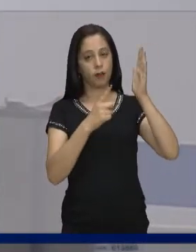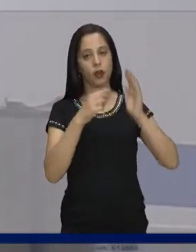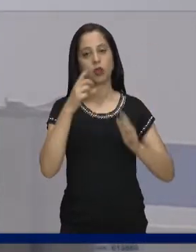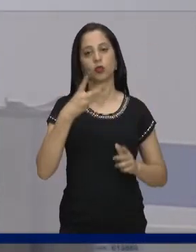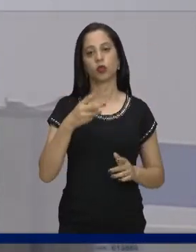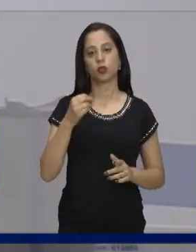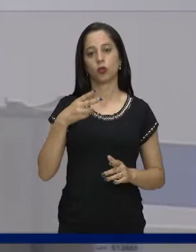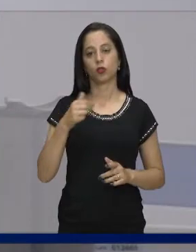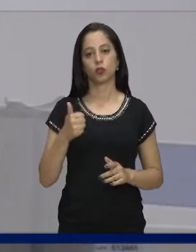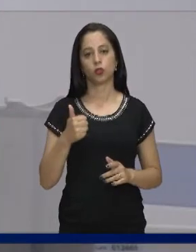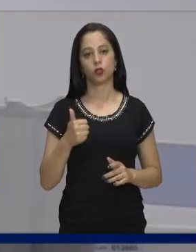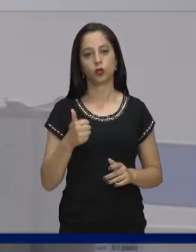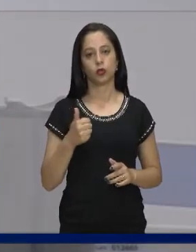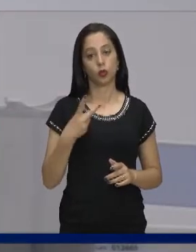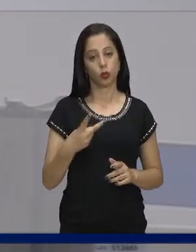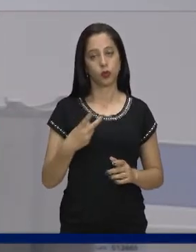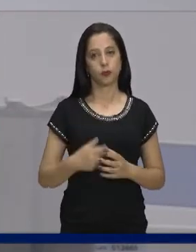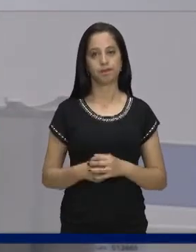3/2/2022.